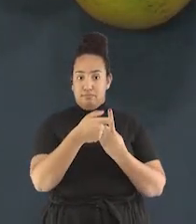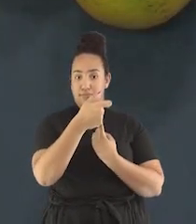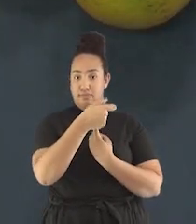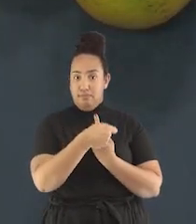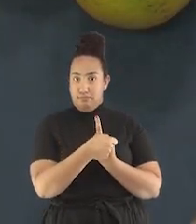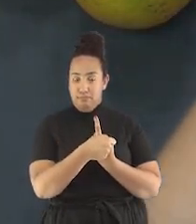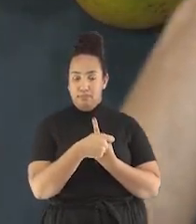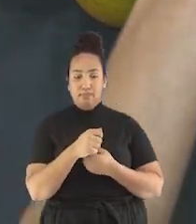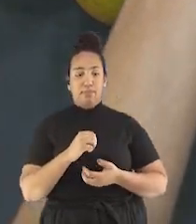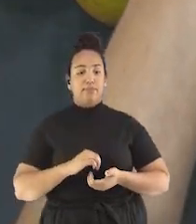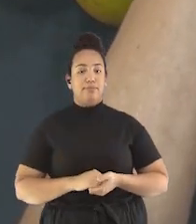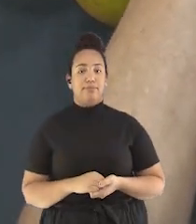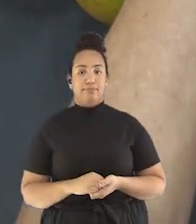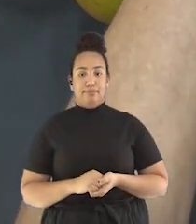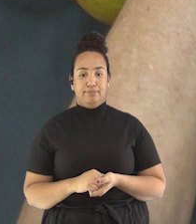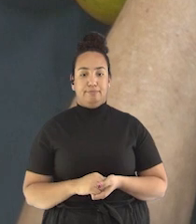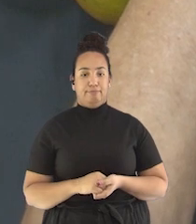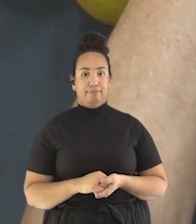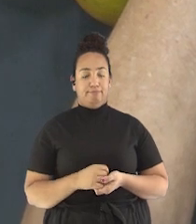bananas.